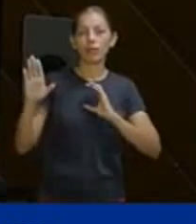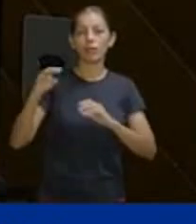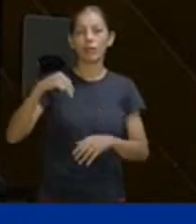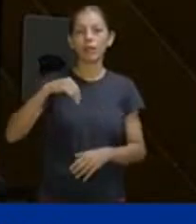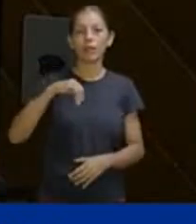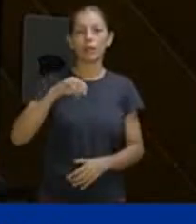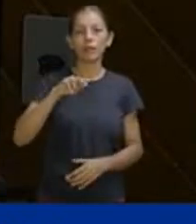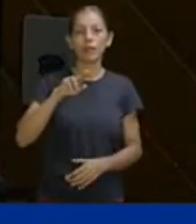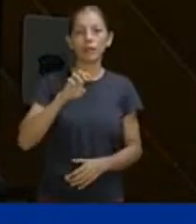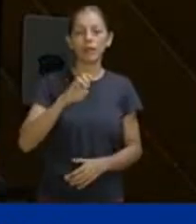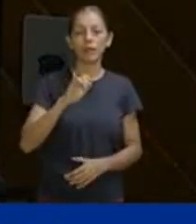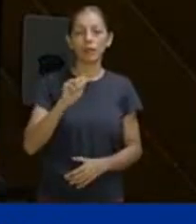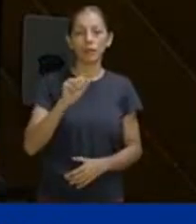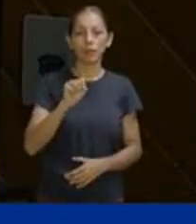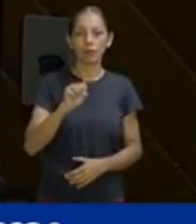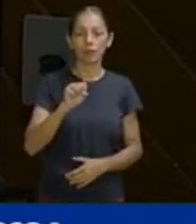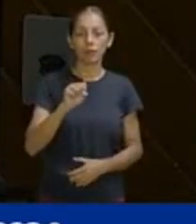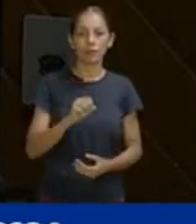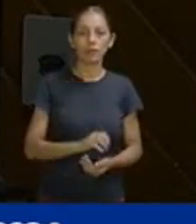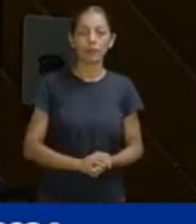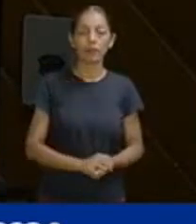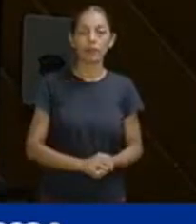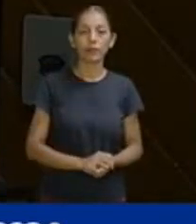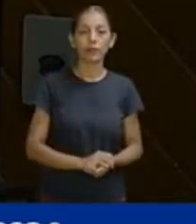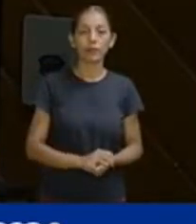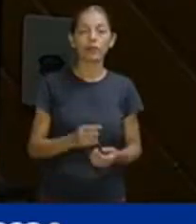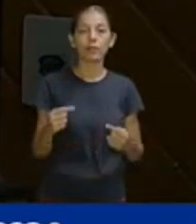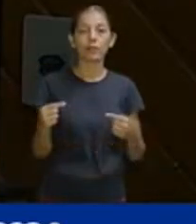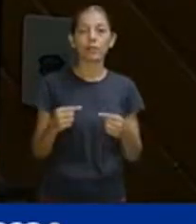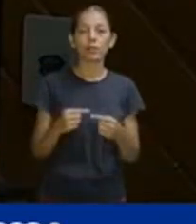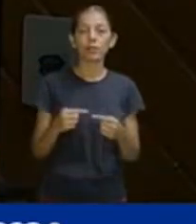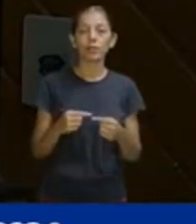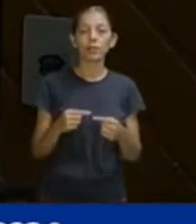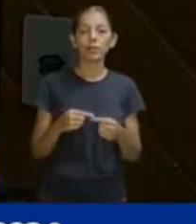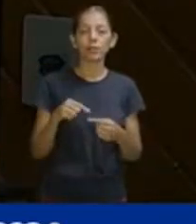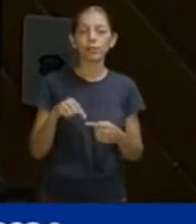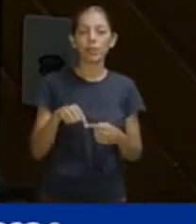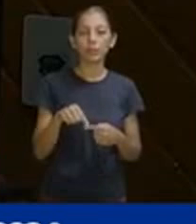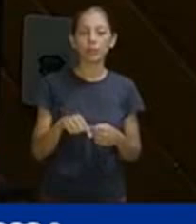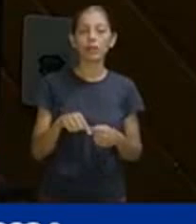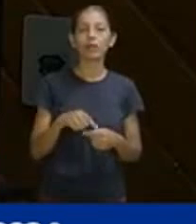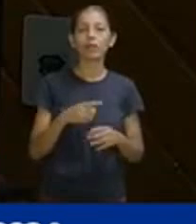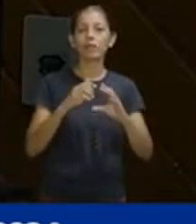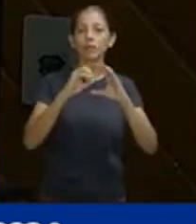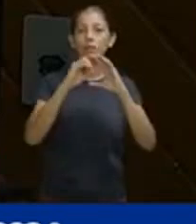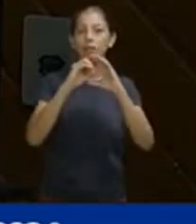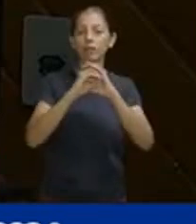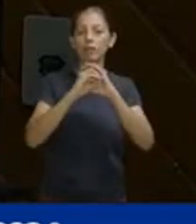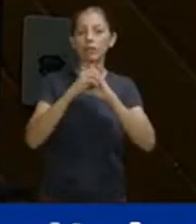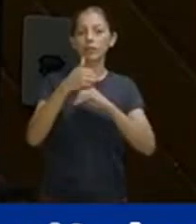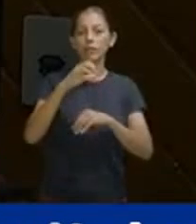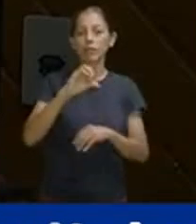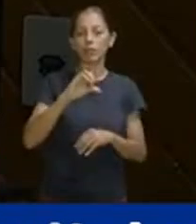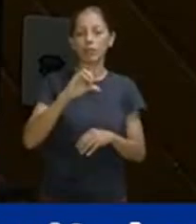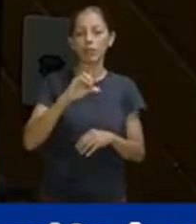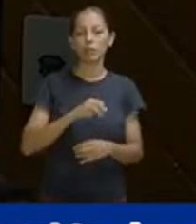Castro, que busca apontar omissão no acordo deste tribunal, que em 19 de setembro de 2024 negou provimento ao